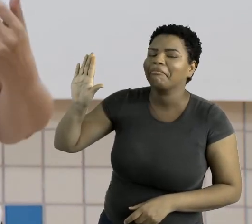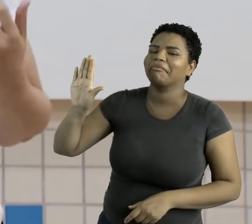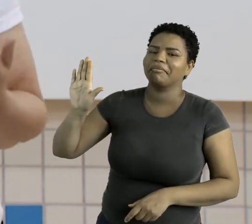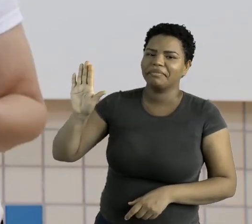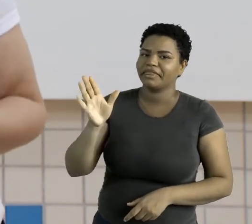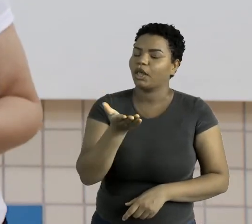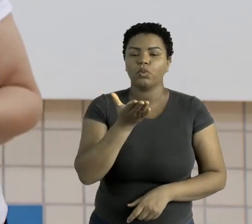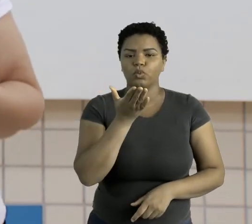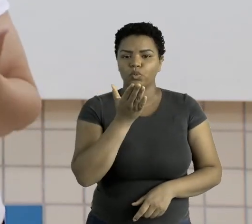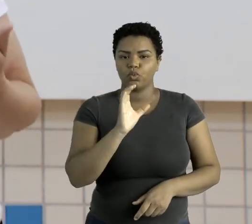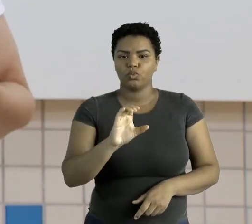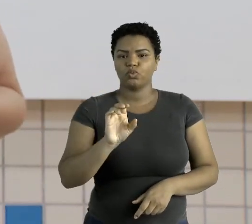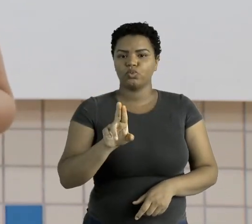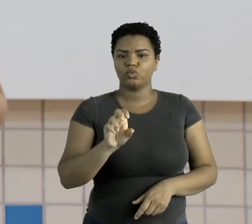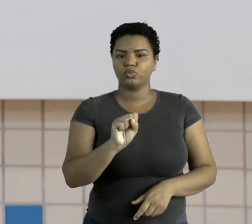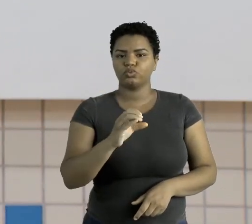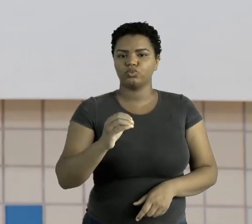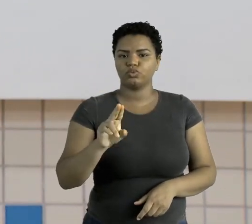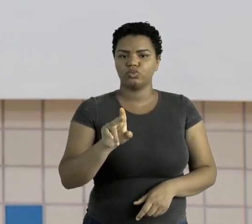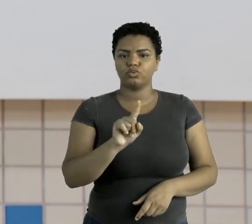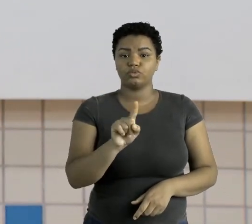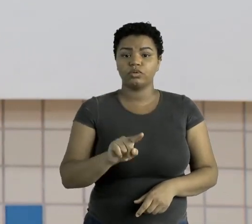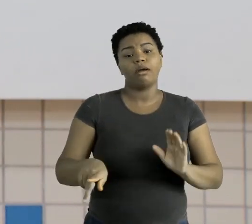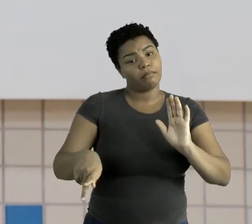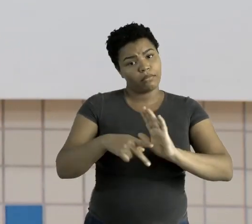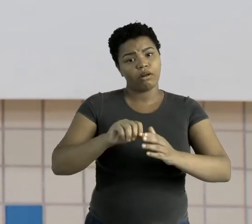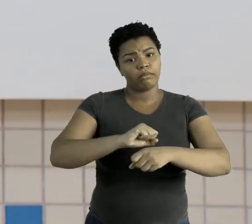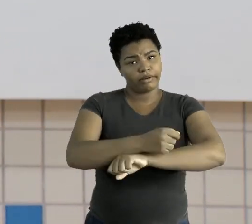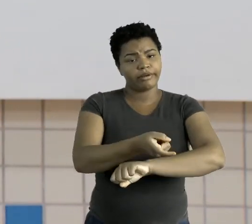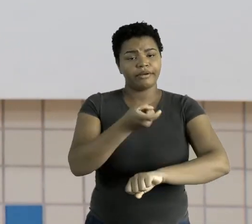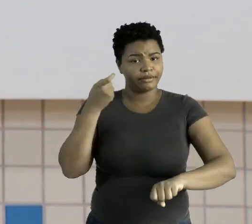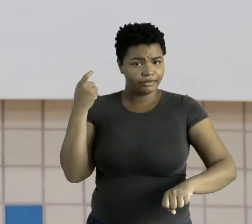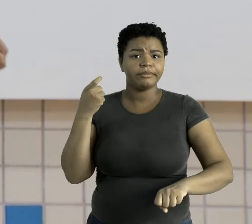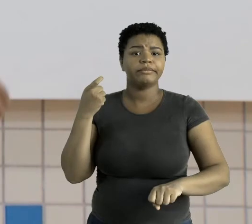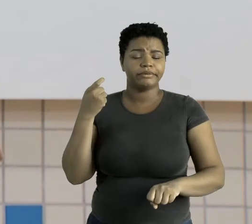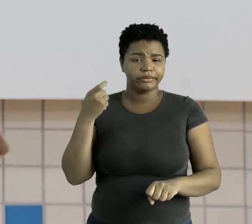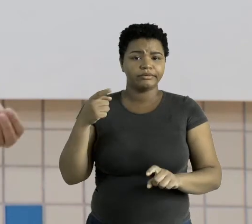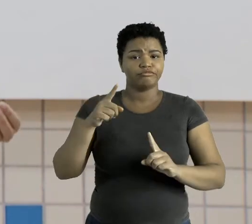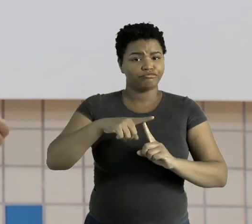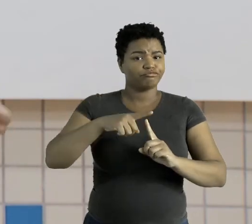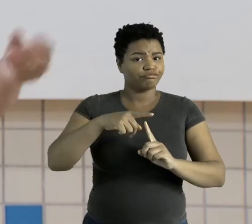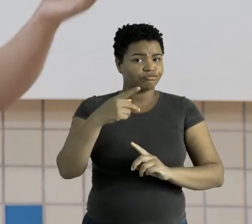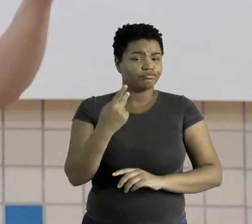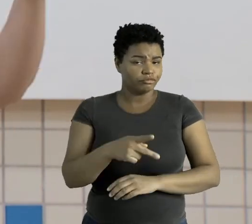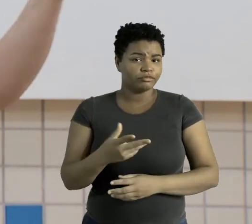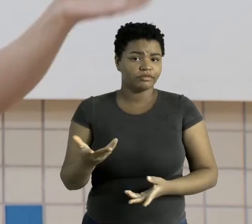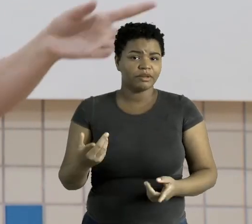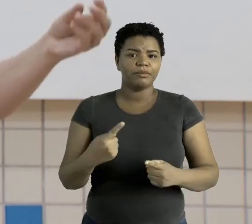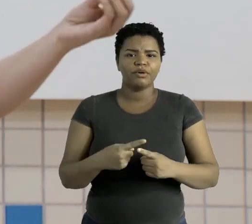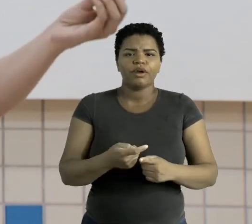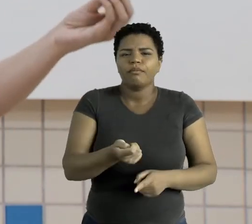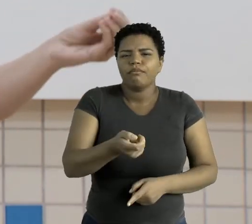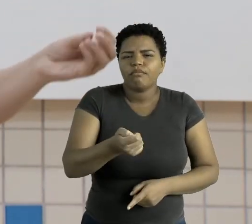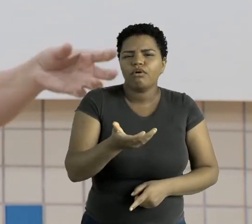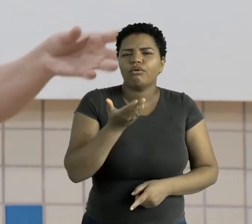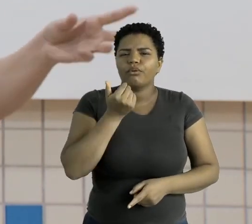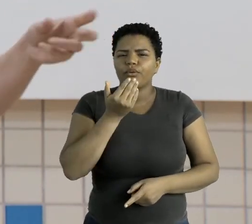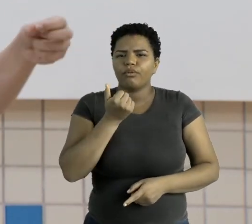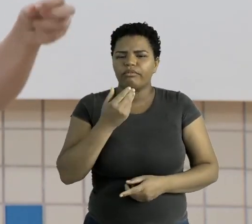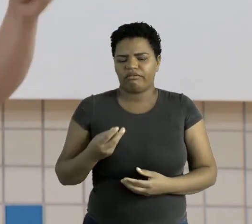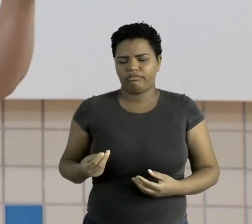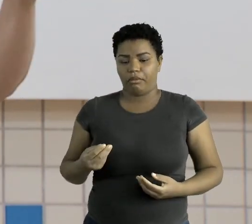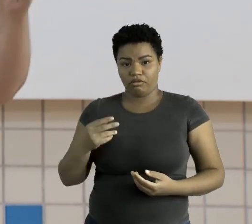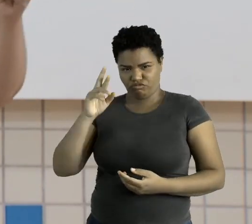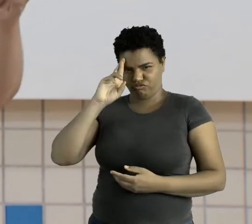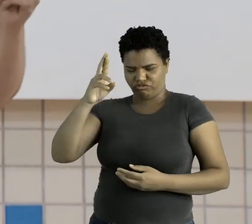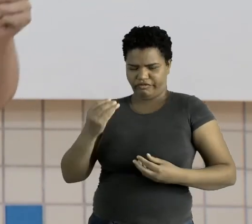comida típica quilombola dos negros, porque como eles tinham pouca comida, os patrões não davam muita comida para eles, eles pegavam